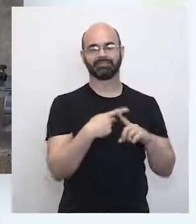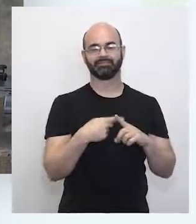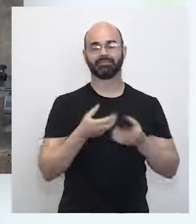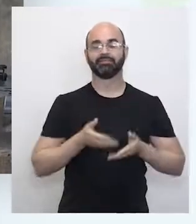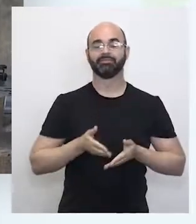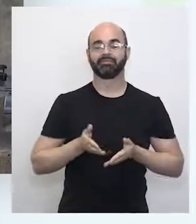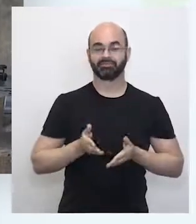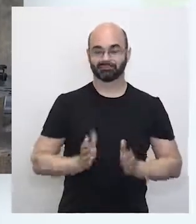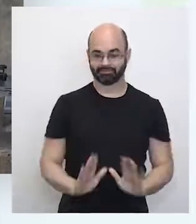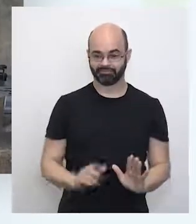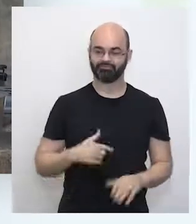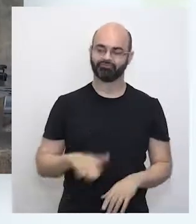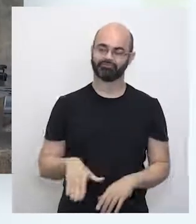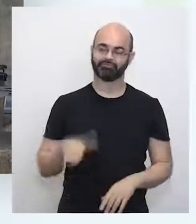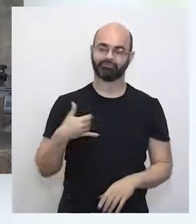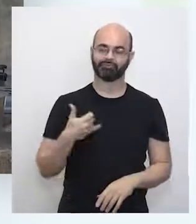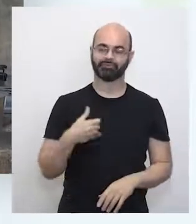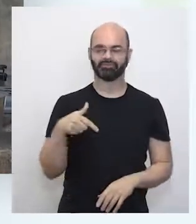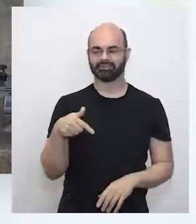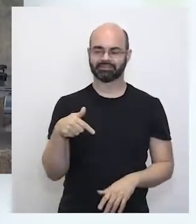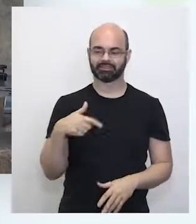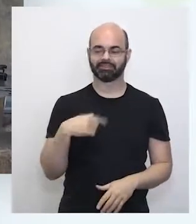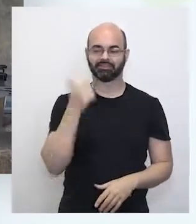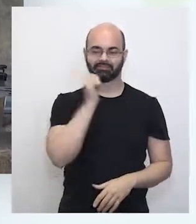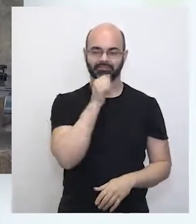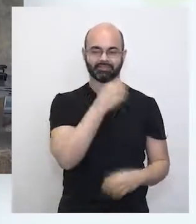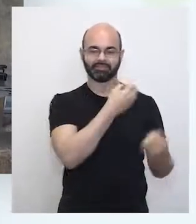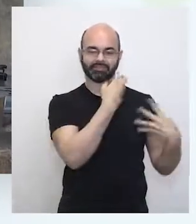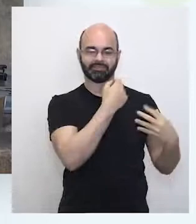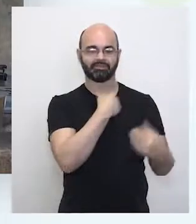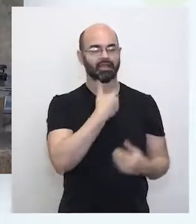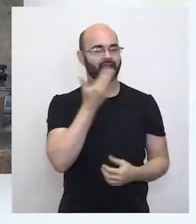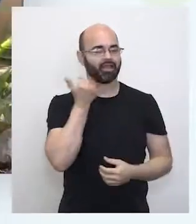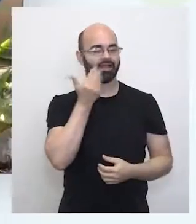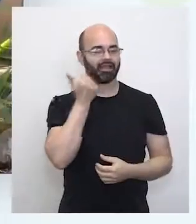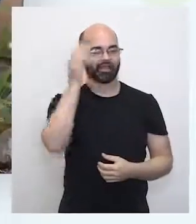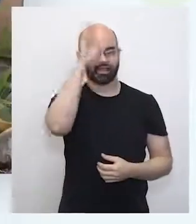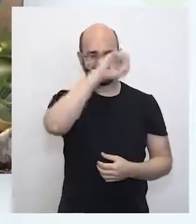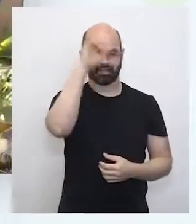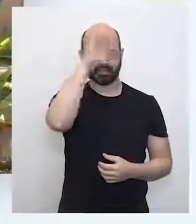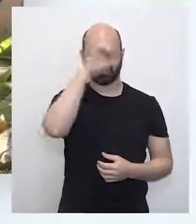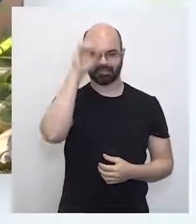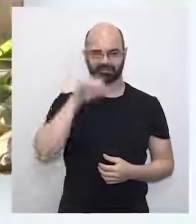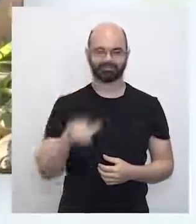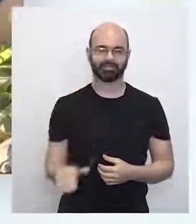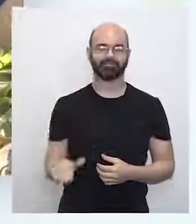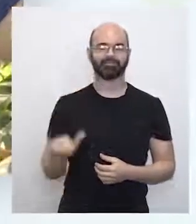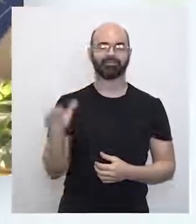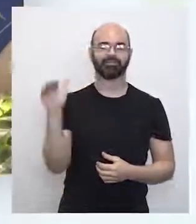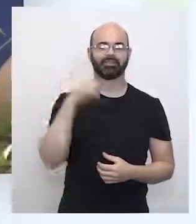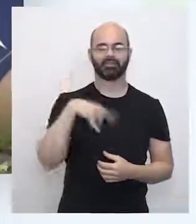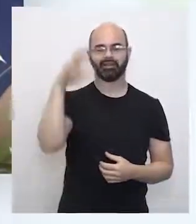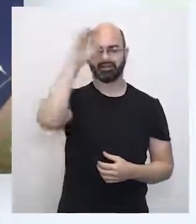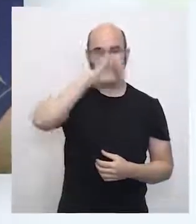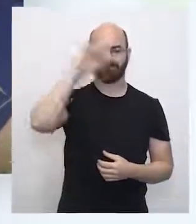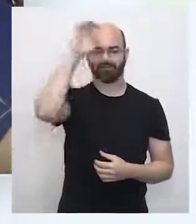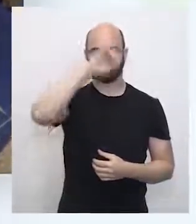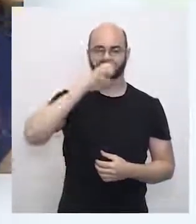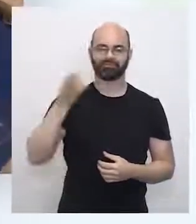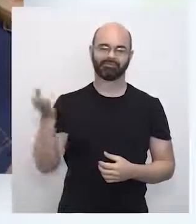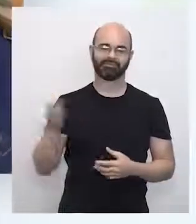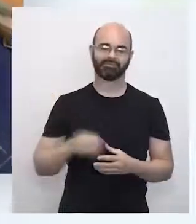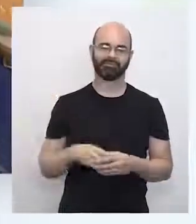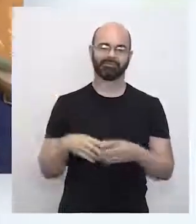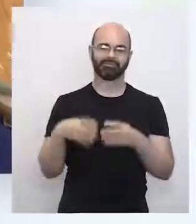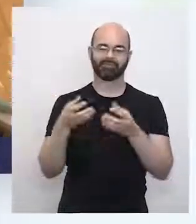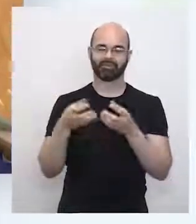com 7 anos de idade, vendo a minha mãe fazendo essa atividade. Aí, com isso, eu fui aprender também, né, quebrar coco. E